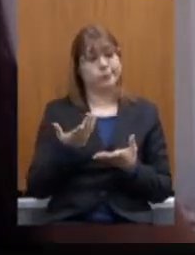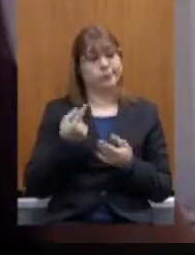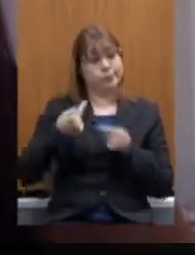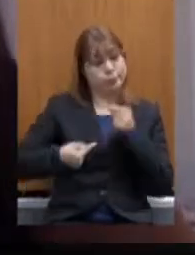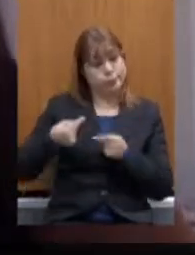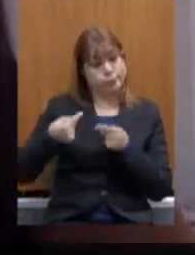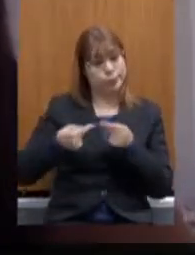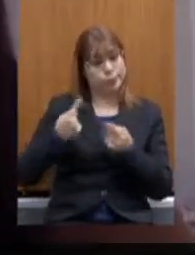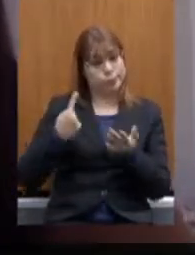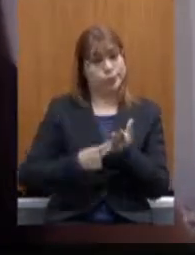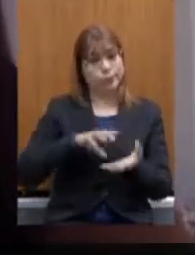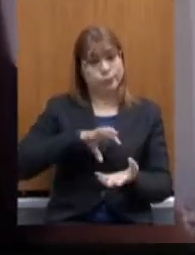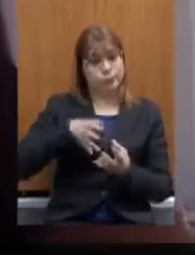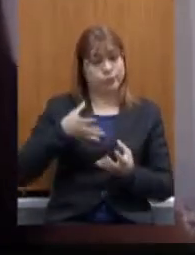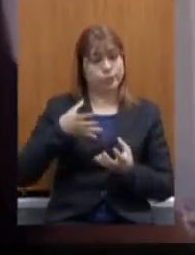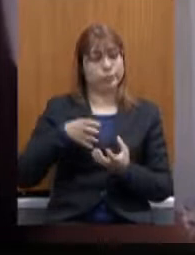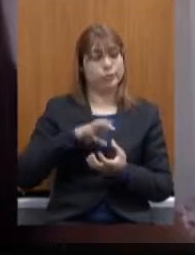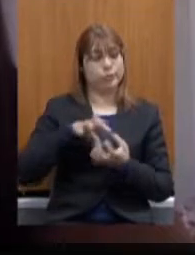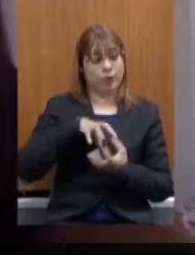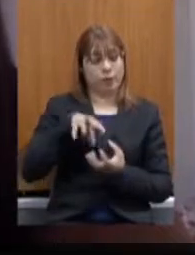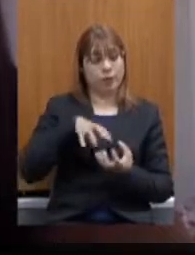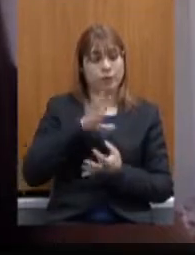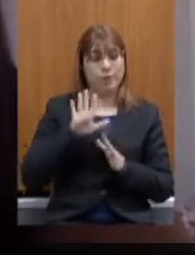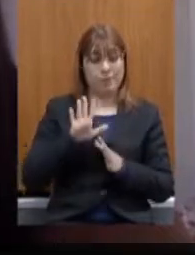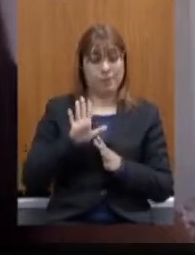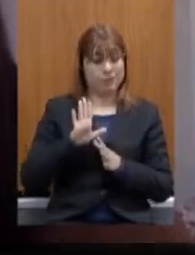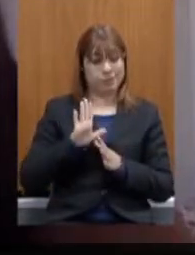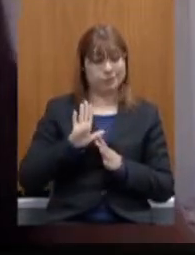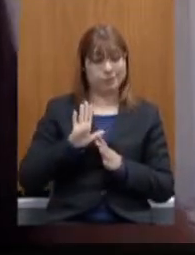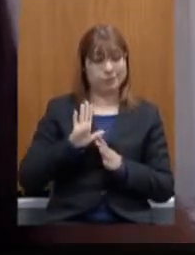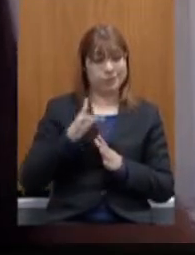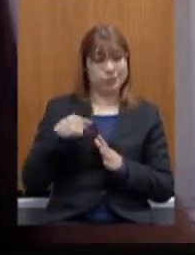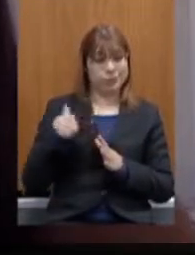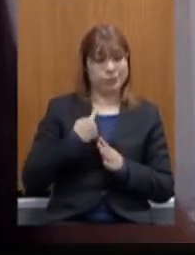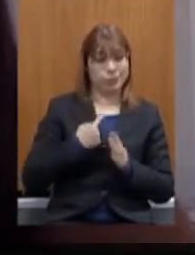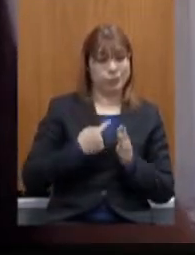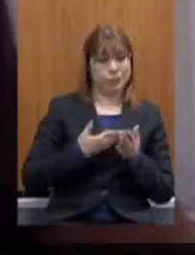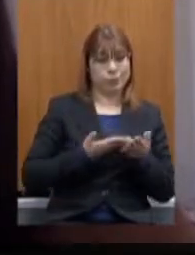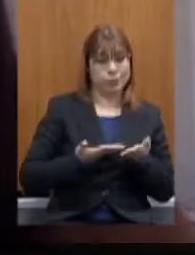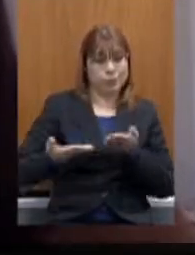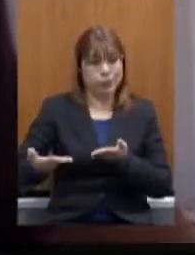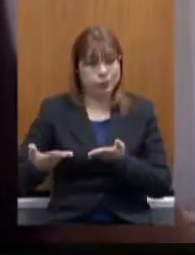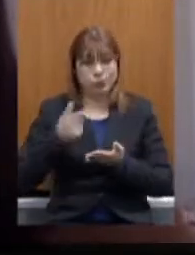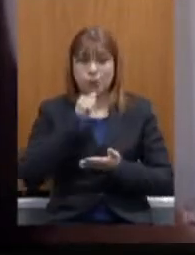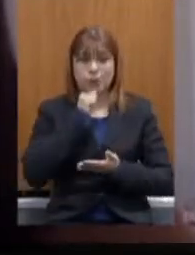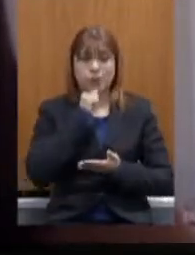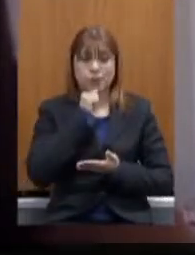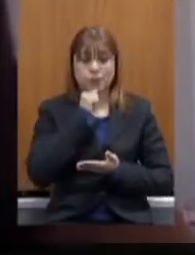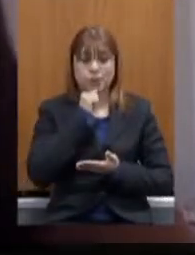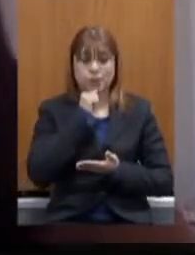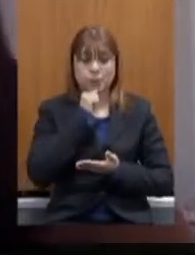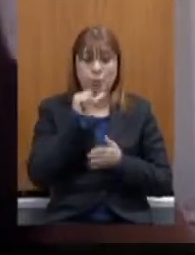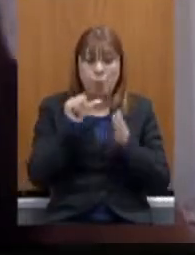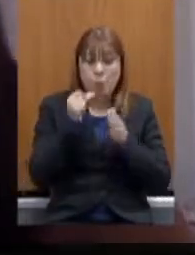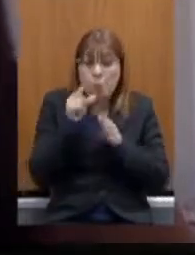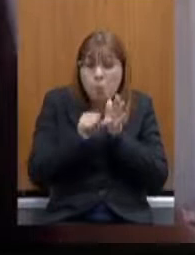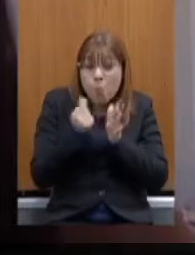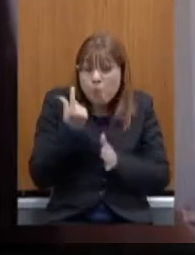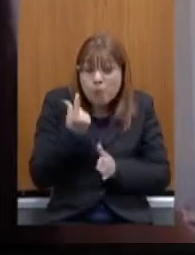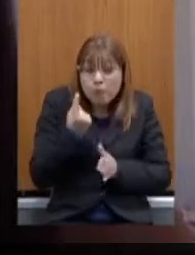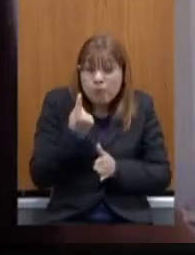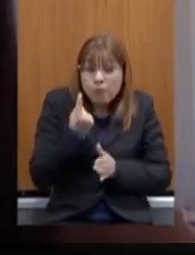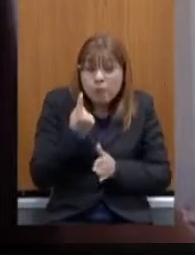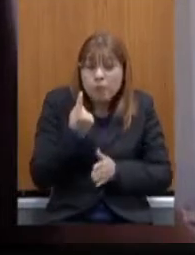de greve e até hoje não fomos recebidos a única vez que fomos recebidas foi por um a técnica da seplag